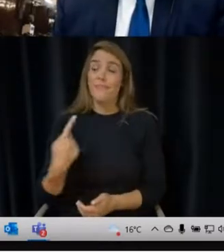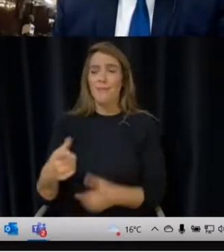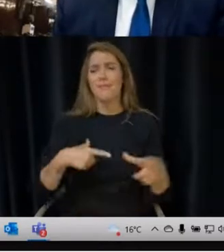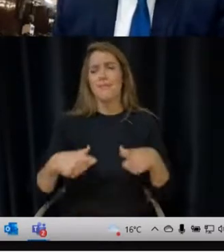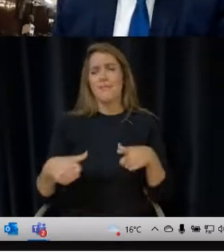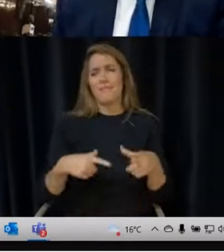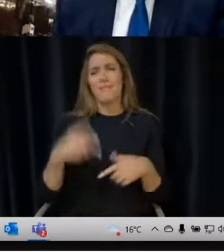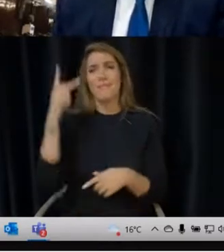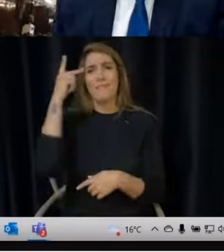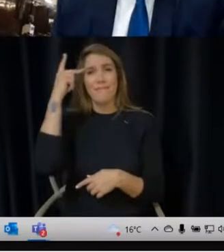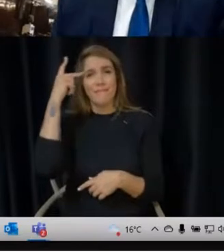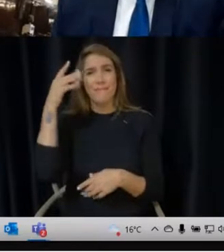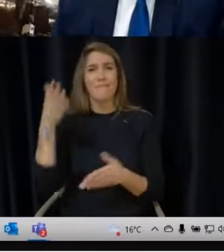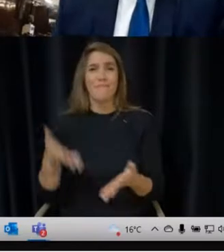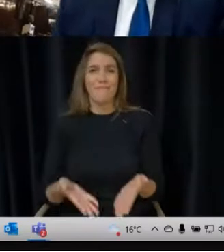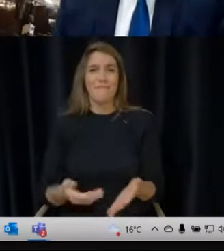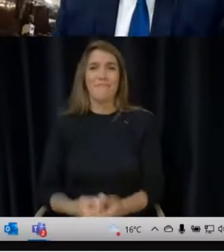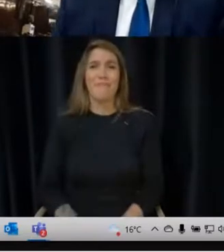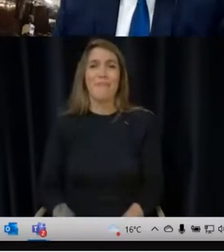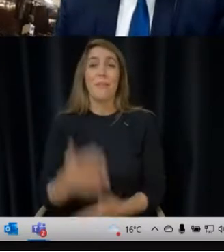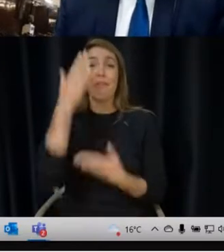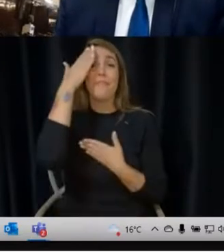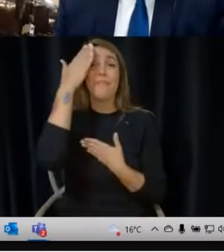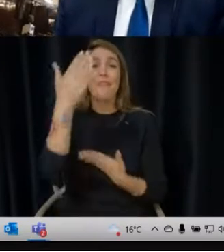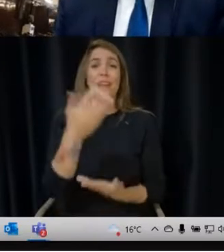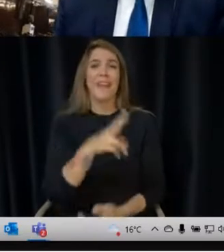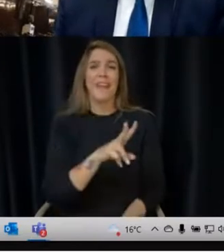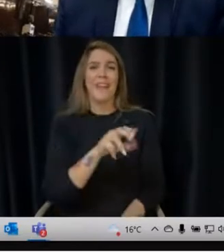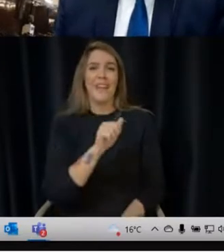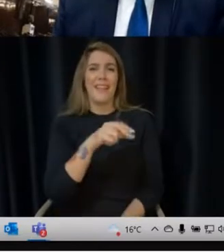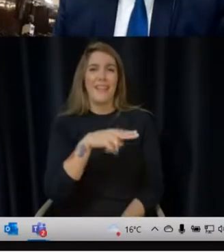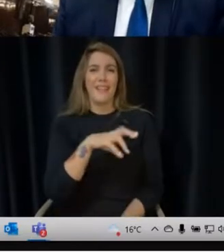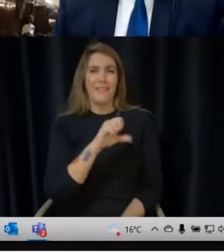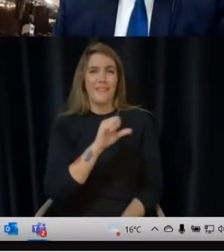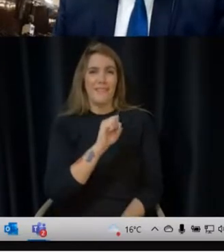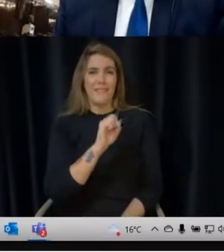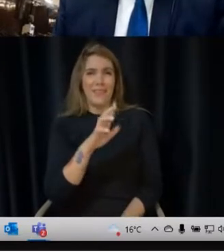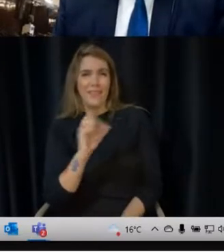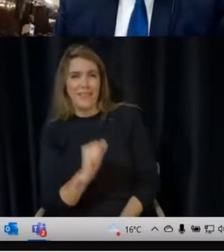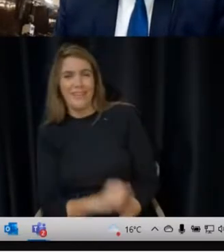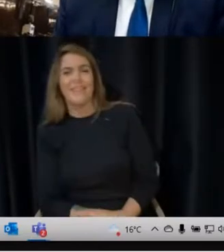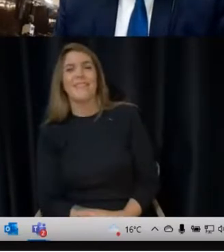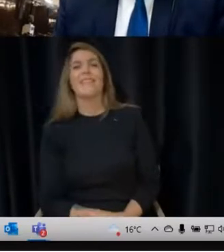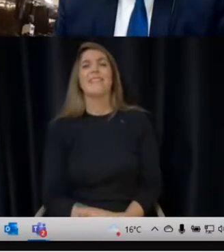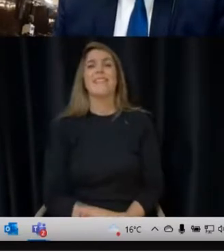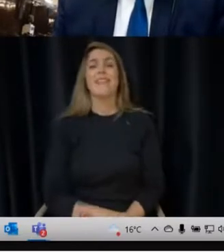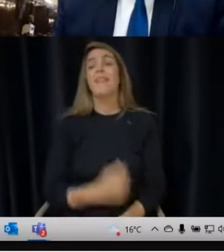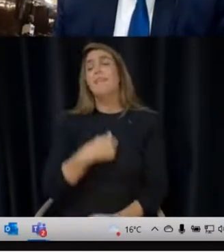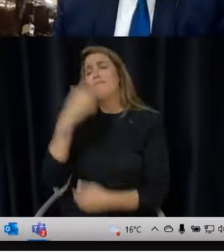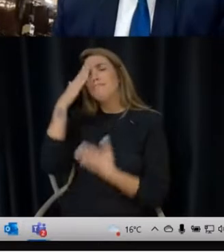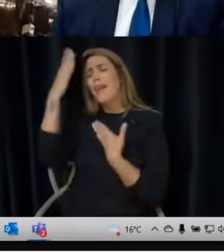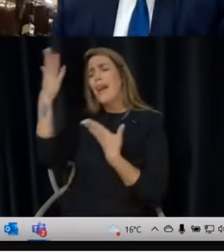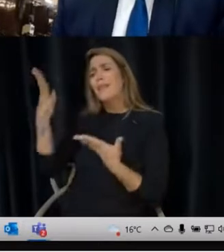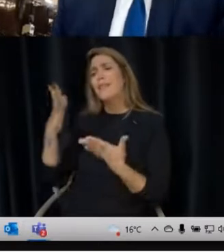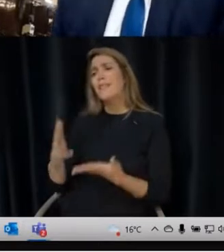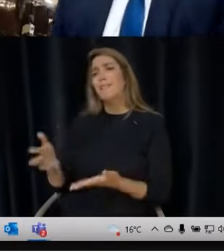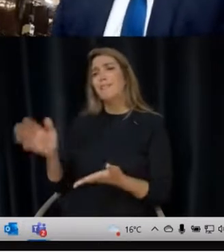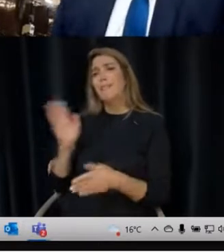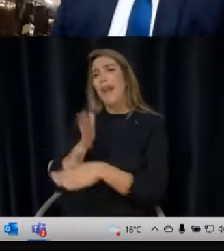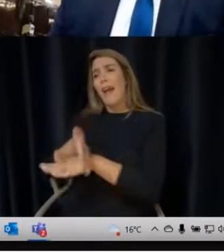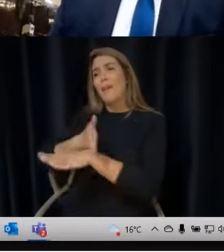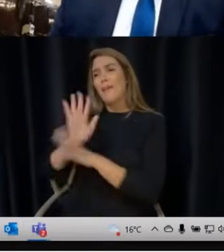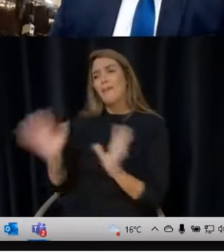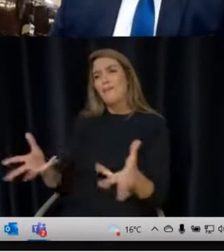acompanham no estado inteiro. Obrigado, Vanessa. Imagina, eu que agradeço a participação aí de todos. Eu estou à disposição, sempre